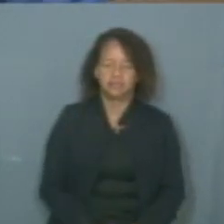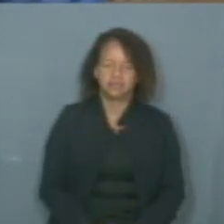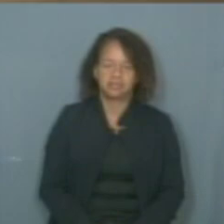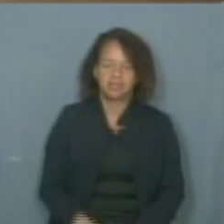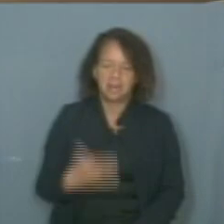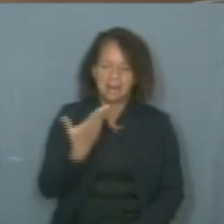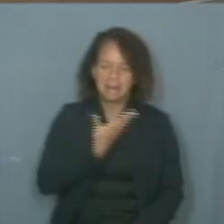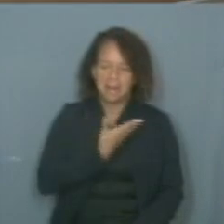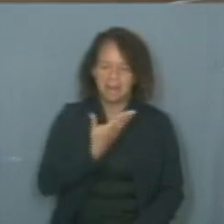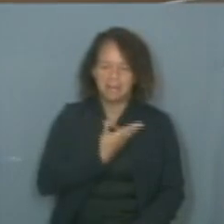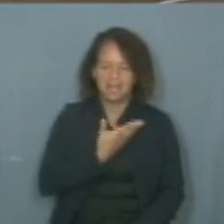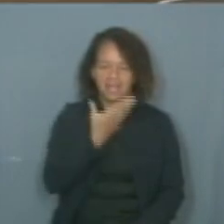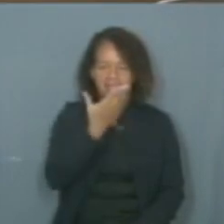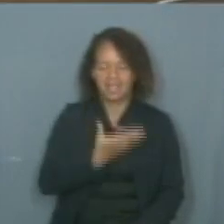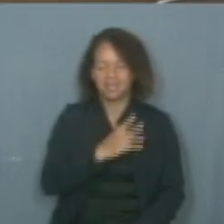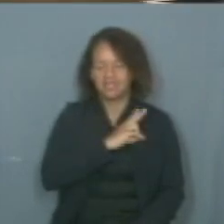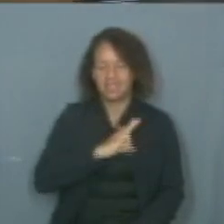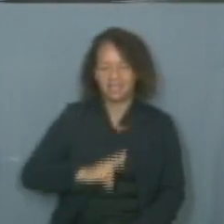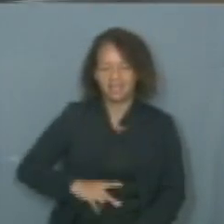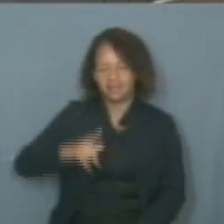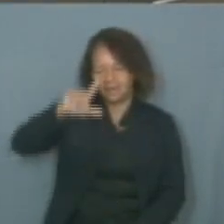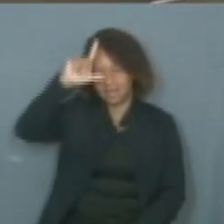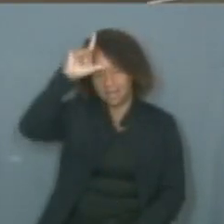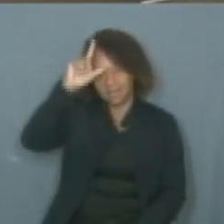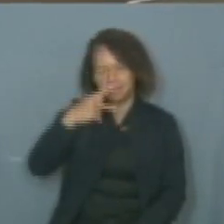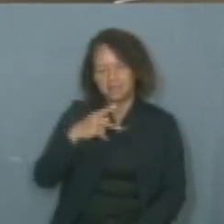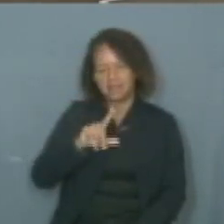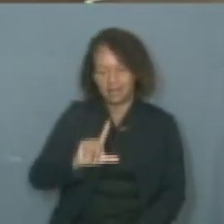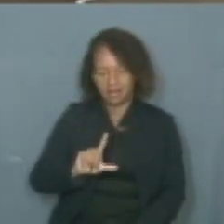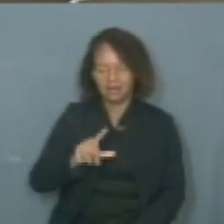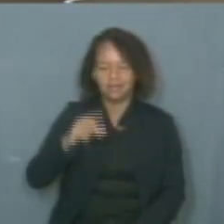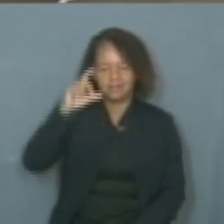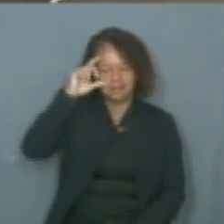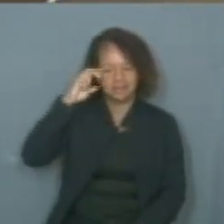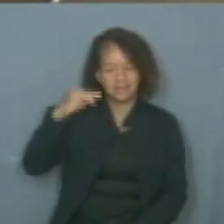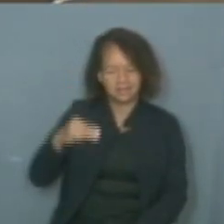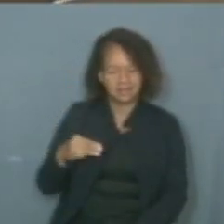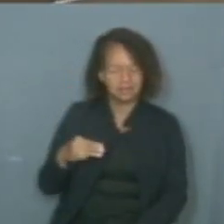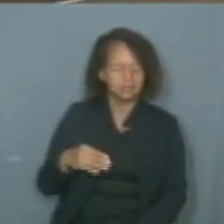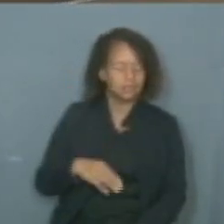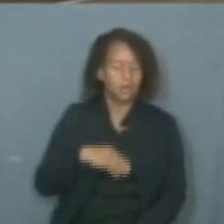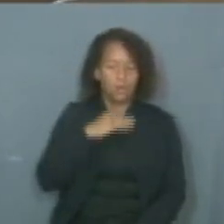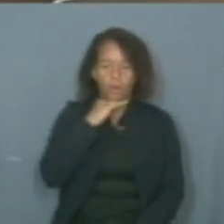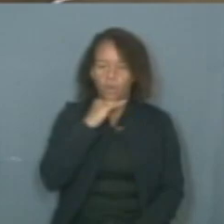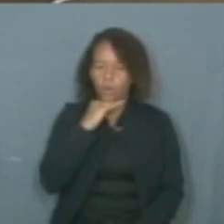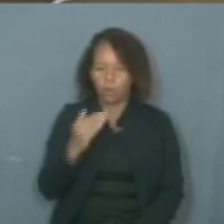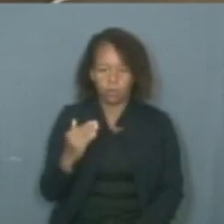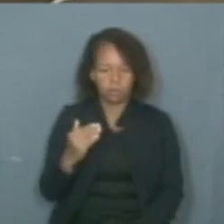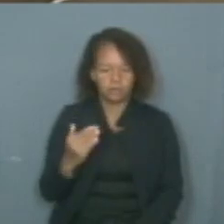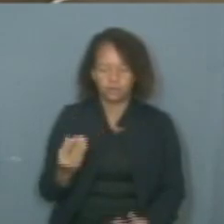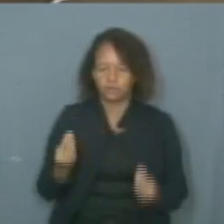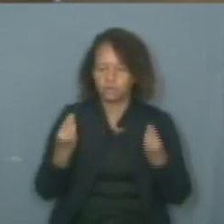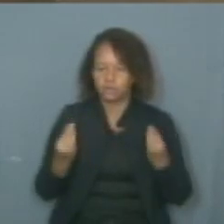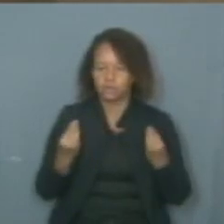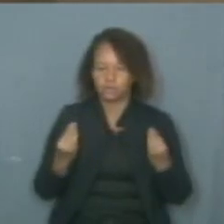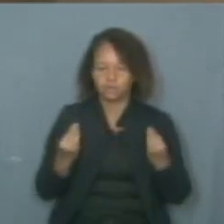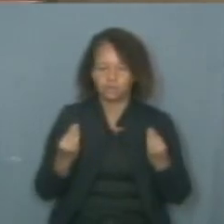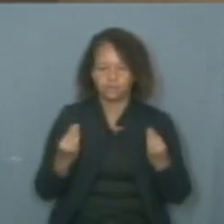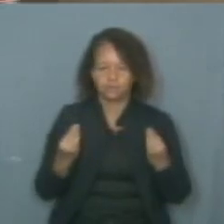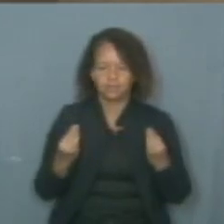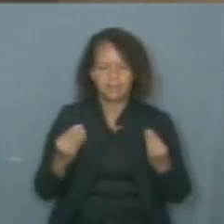Meu amigo vereador, líder do partido PL, Medina, é um absurdo. É um absurdo